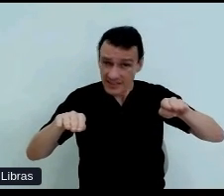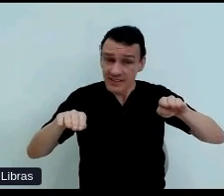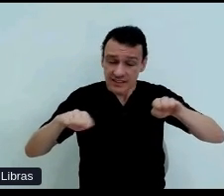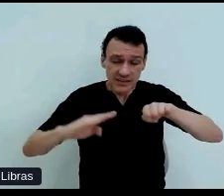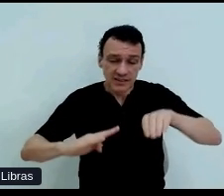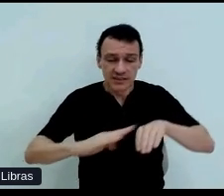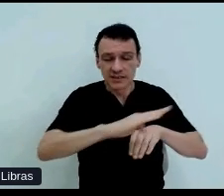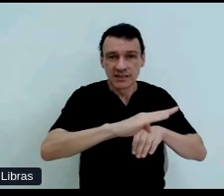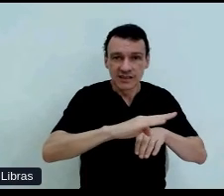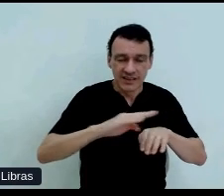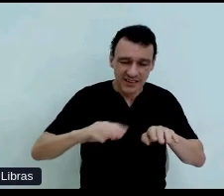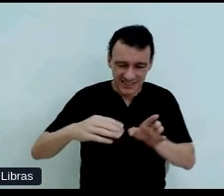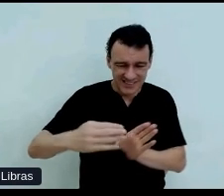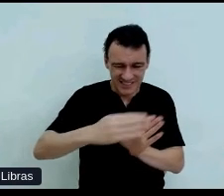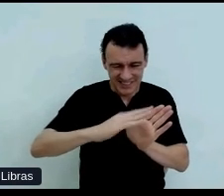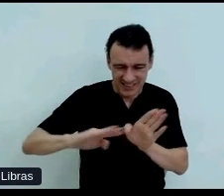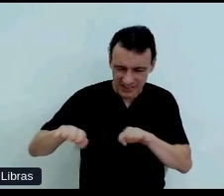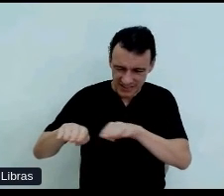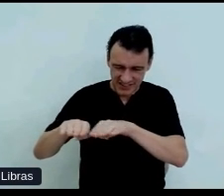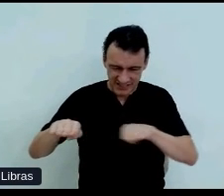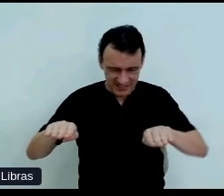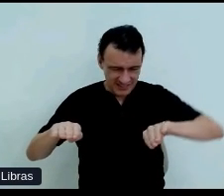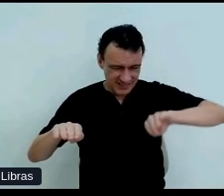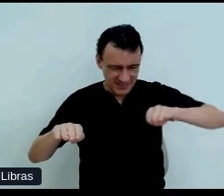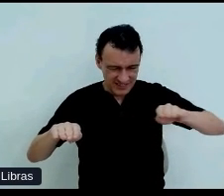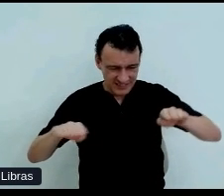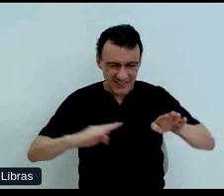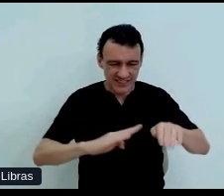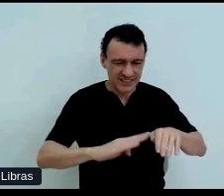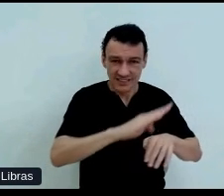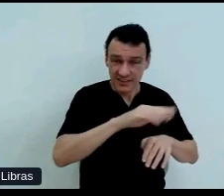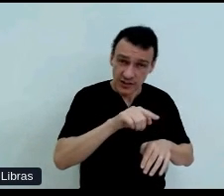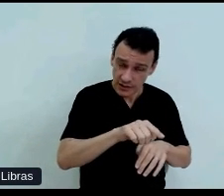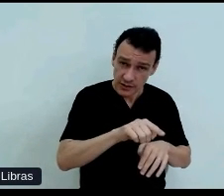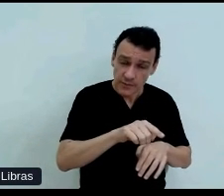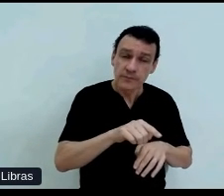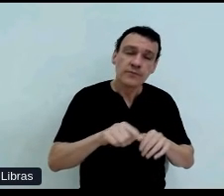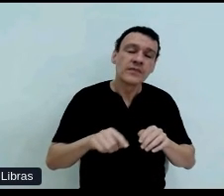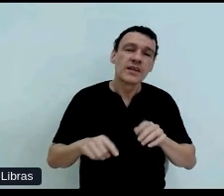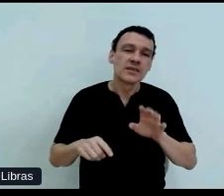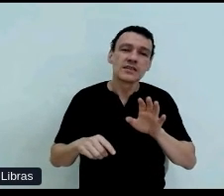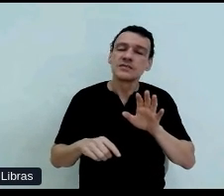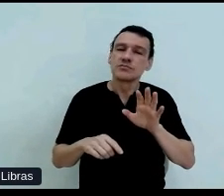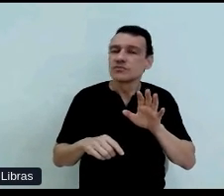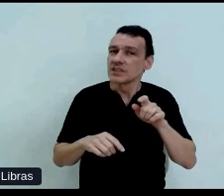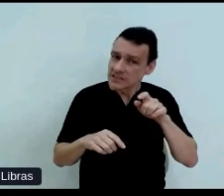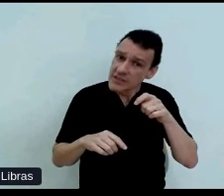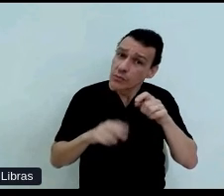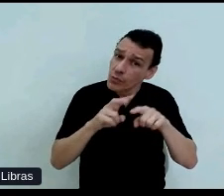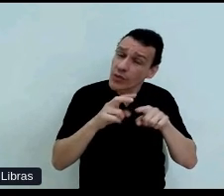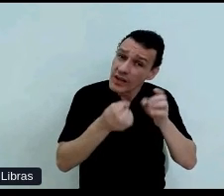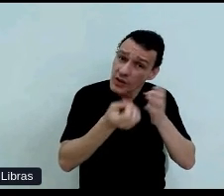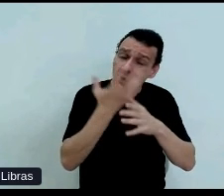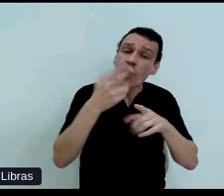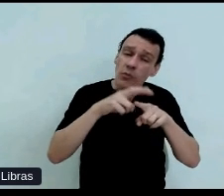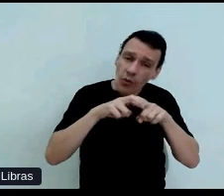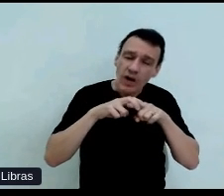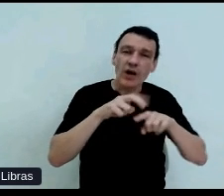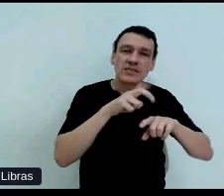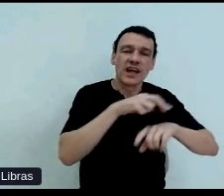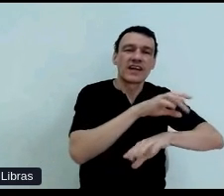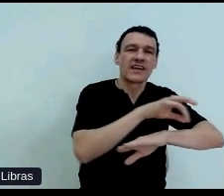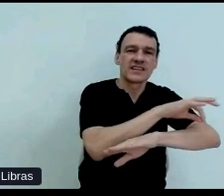dá conta de tudo isso. O princípio do meio-fio, ele é utilizado a partir do design universal, ele foi pensado a partir